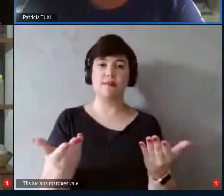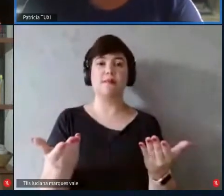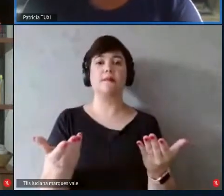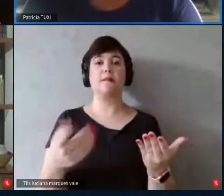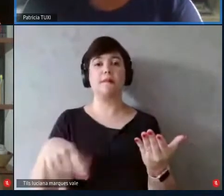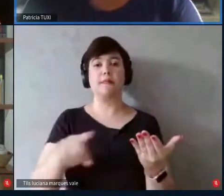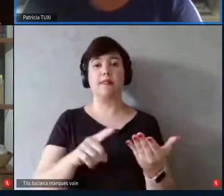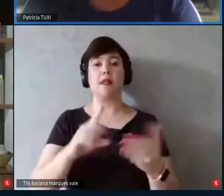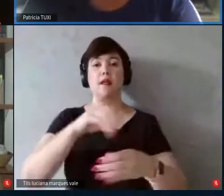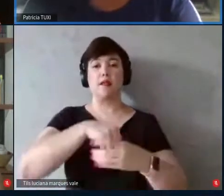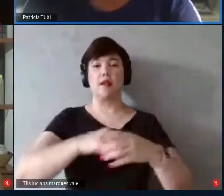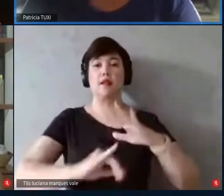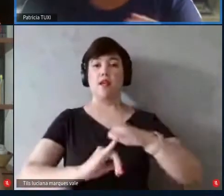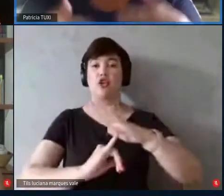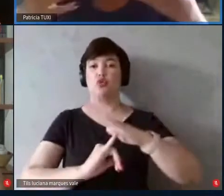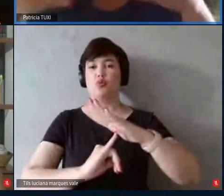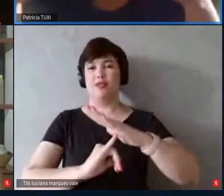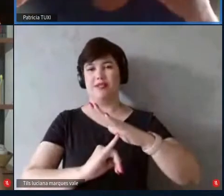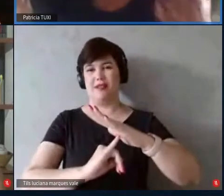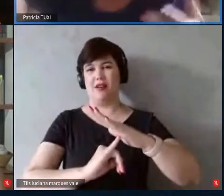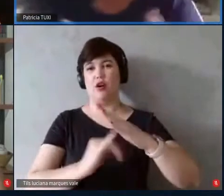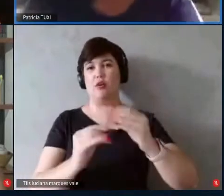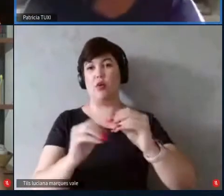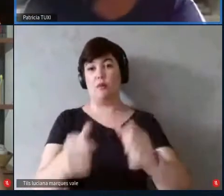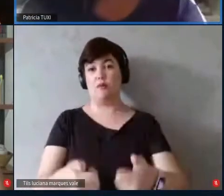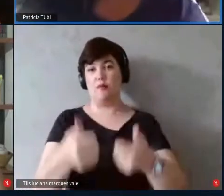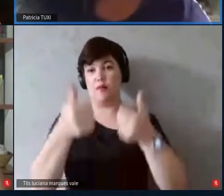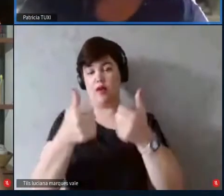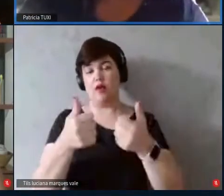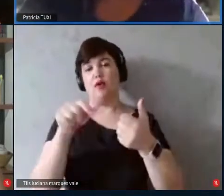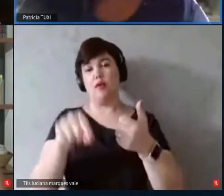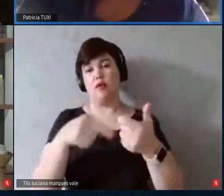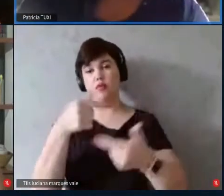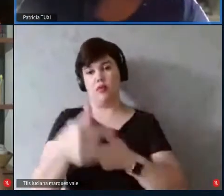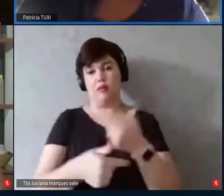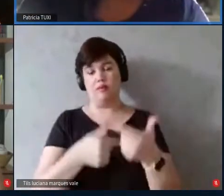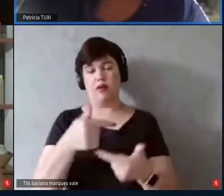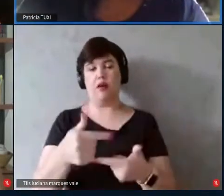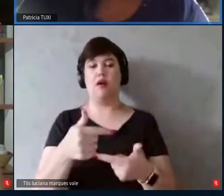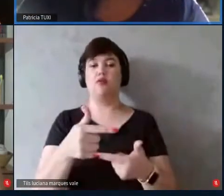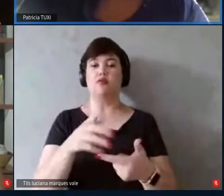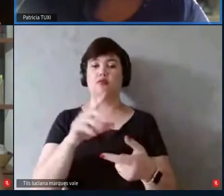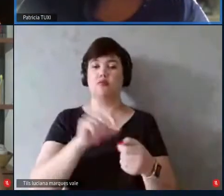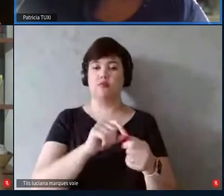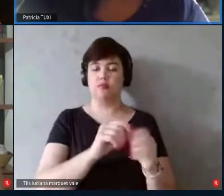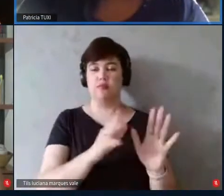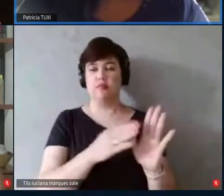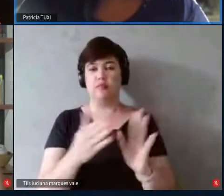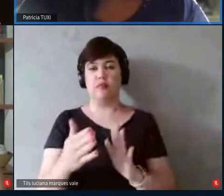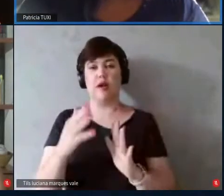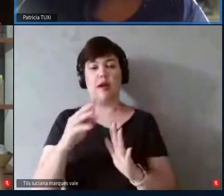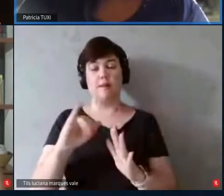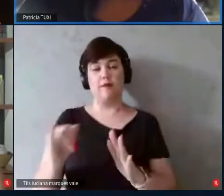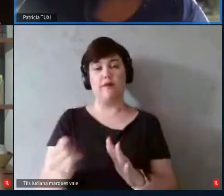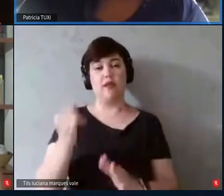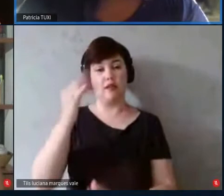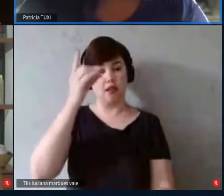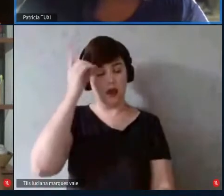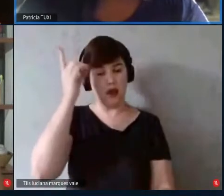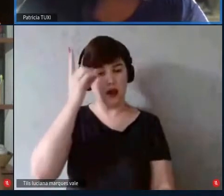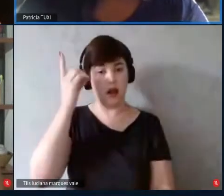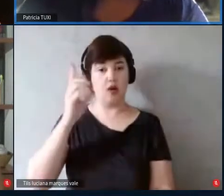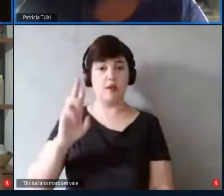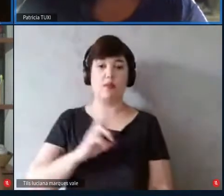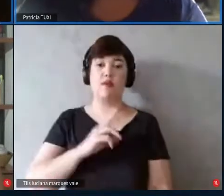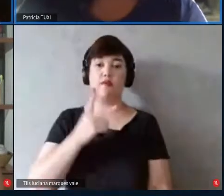a instituição como uma forma de melhorar esse trabalho, né? Eu vou aproveitar que o Daniel Madureira me deu a resposta,